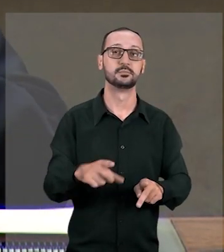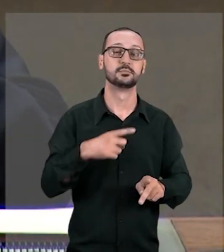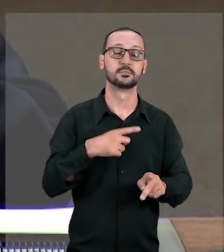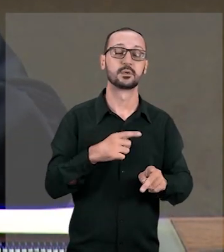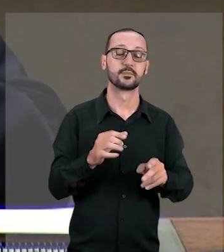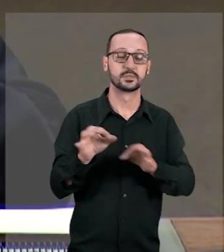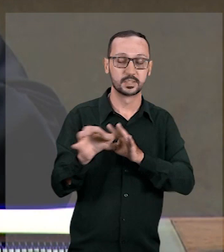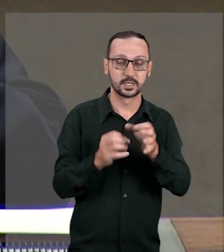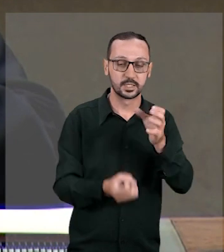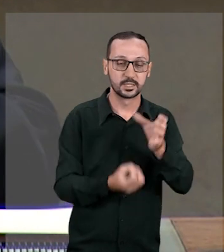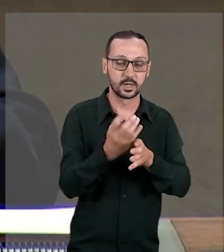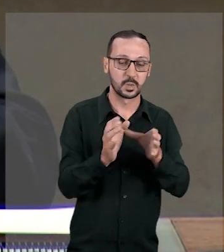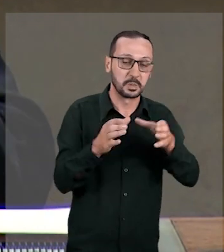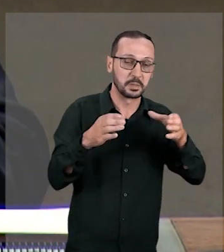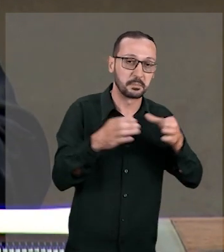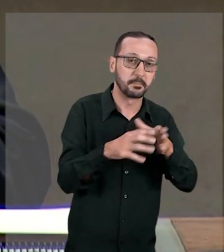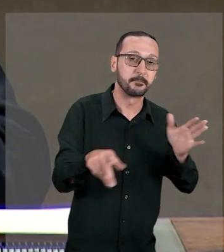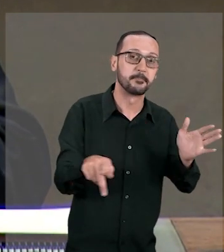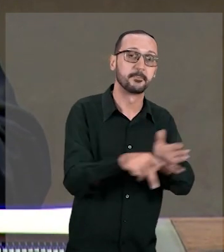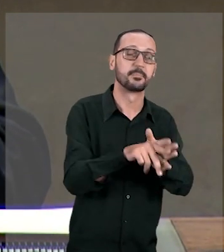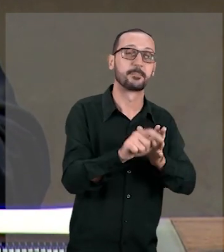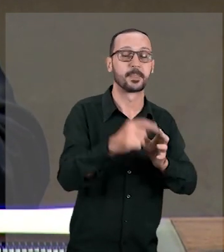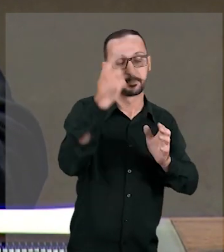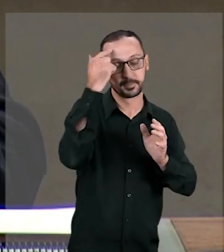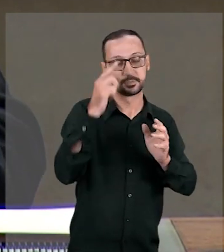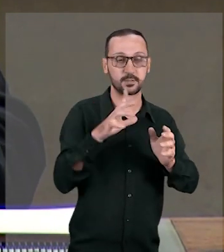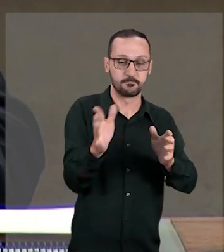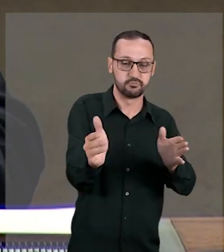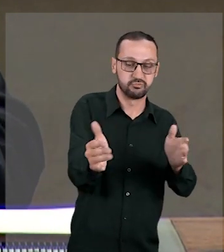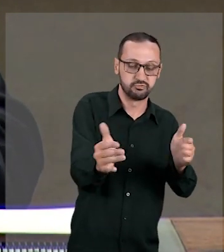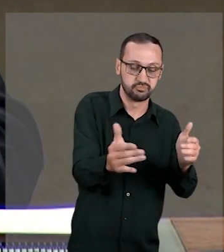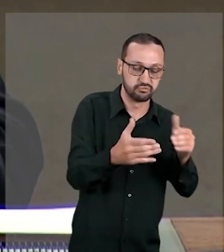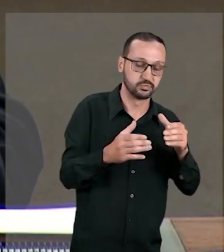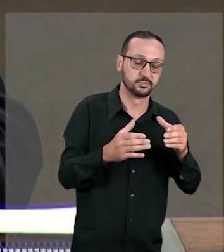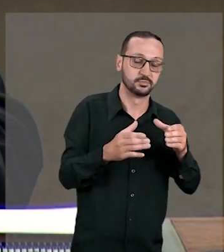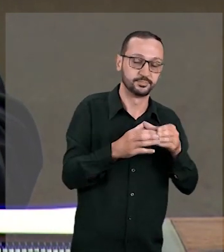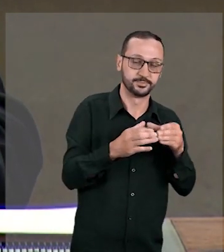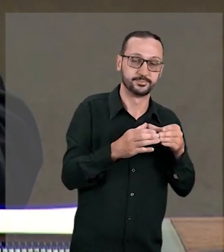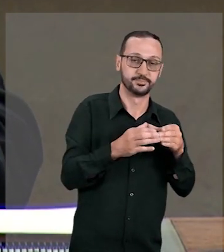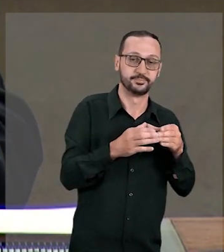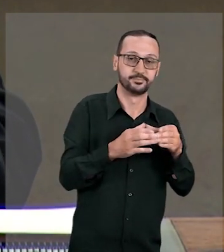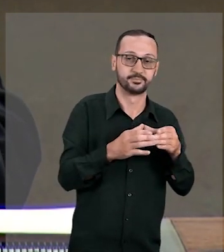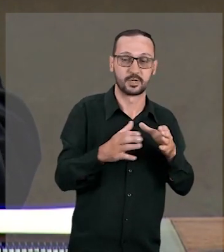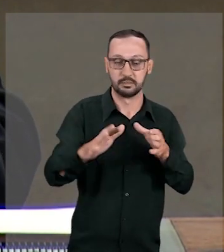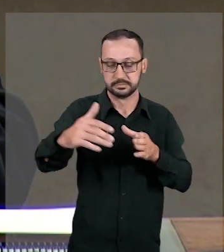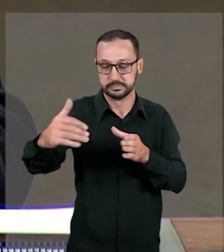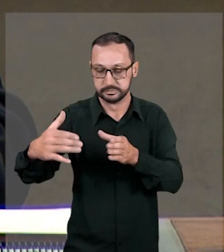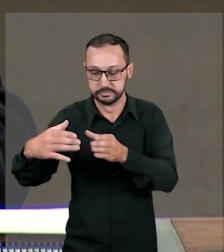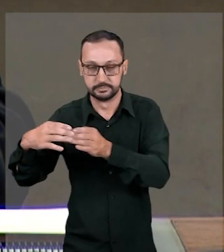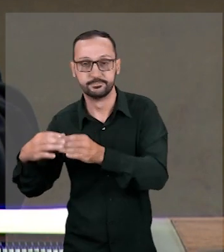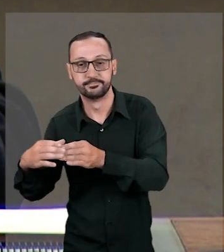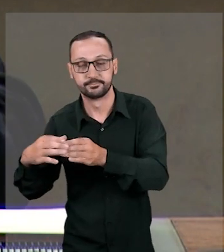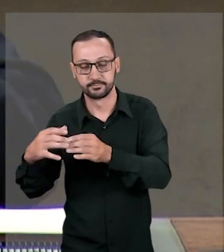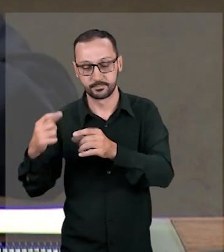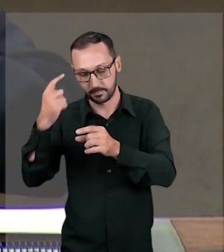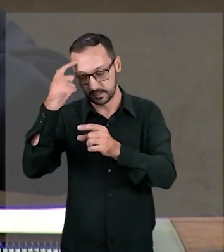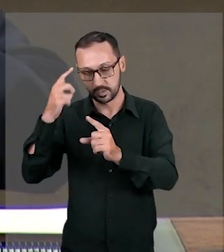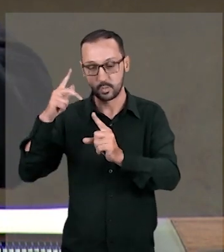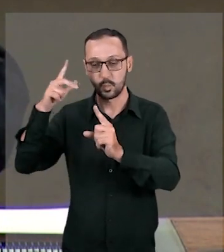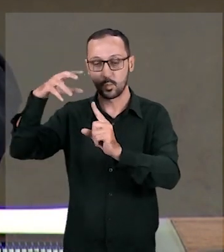de guetos de pessoas que pensam iguais, de forma igual, e que